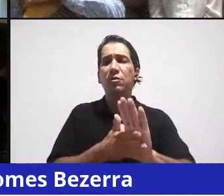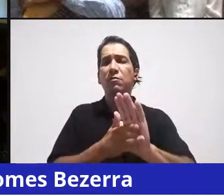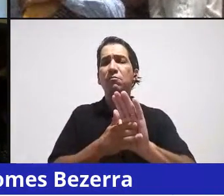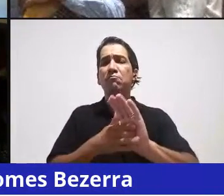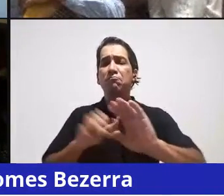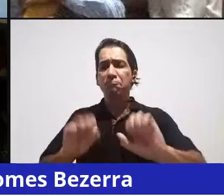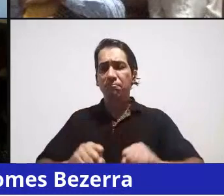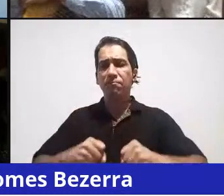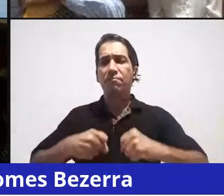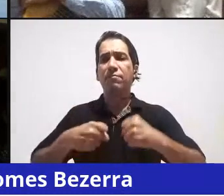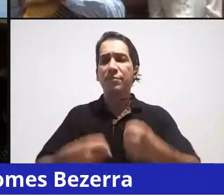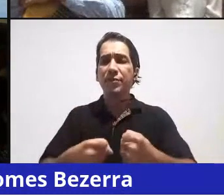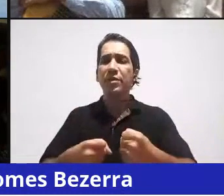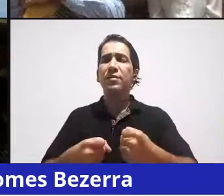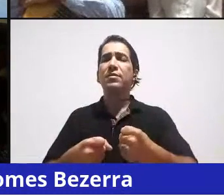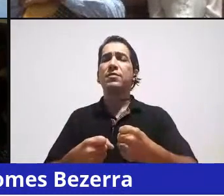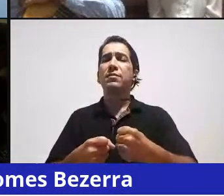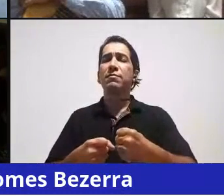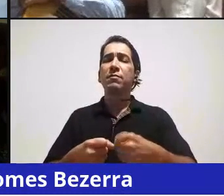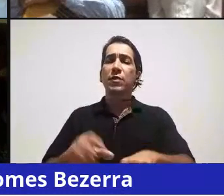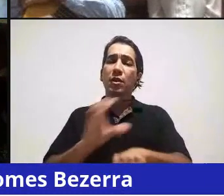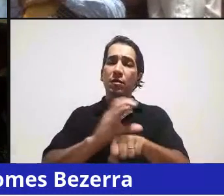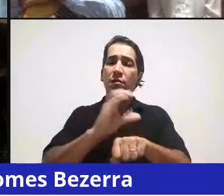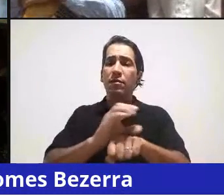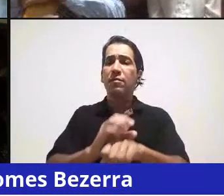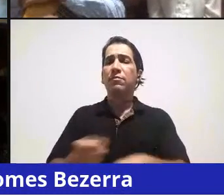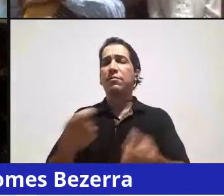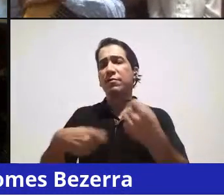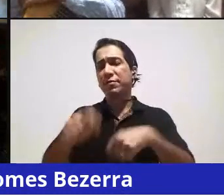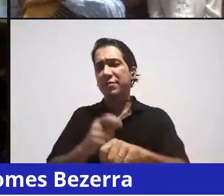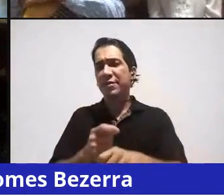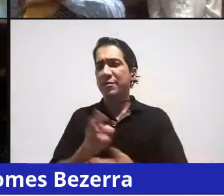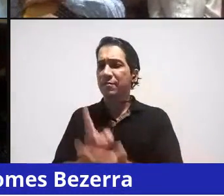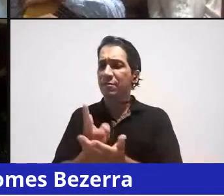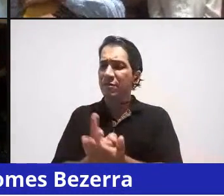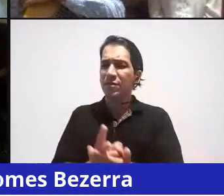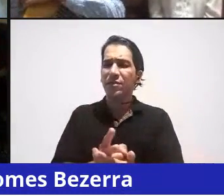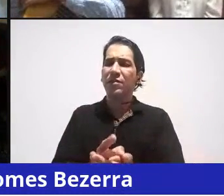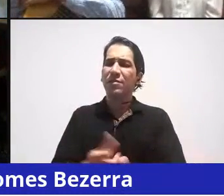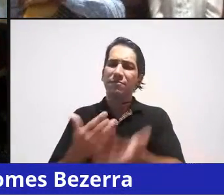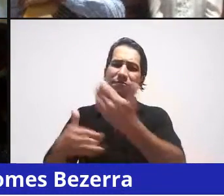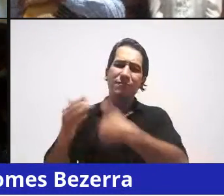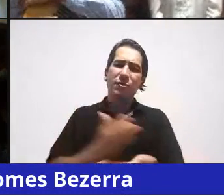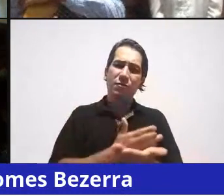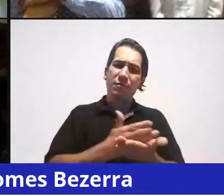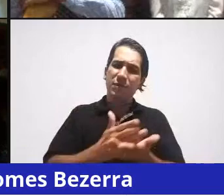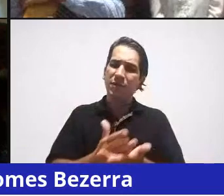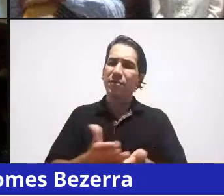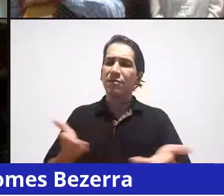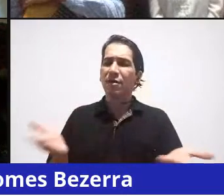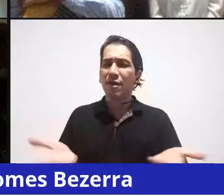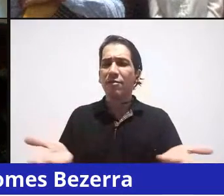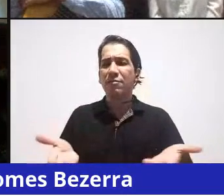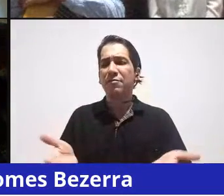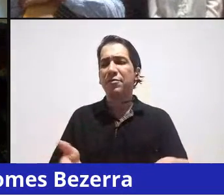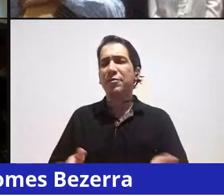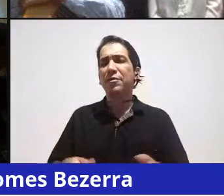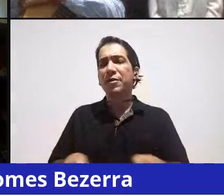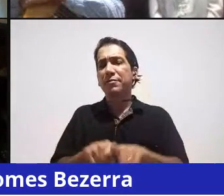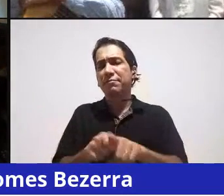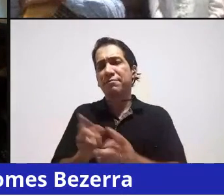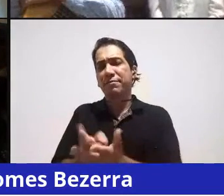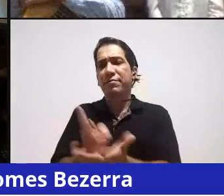consolidação do curso de administração desde o início. Certamente o apoio ele, o apoio, o trabalho,